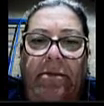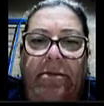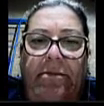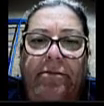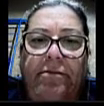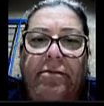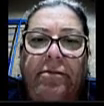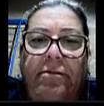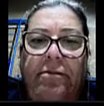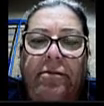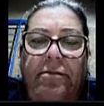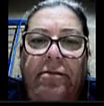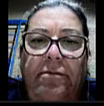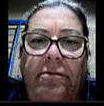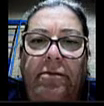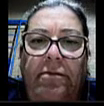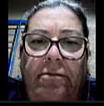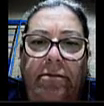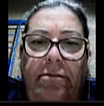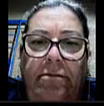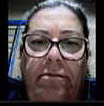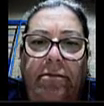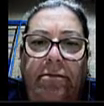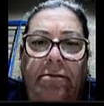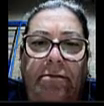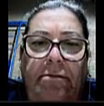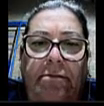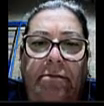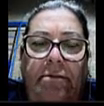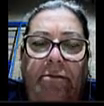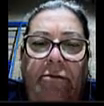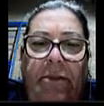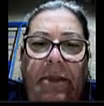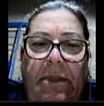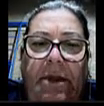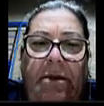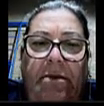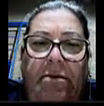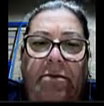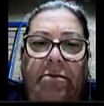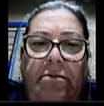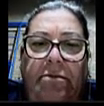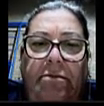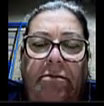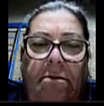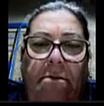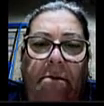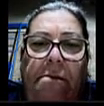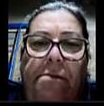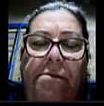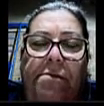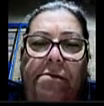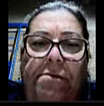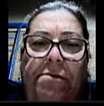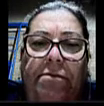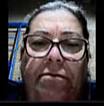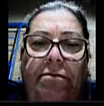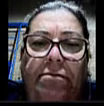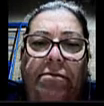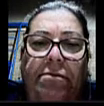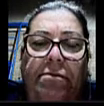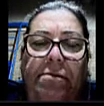situações emocionais de conflito, ambiente disfuncional em casa, práticas